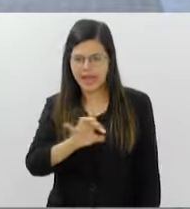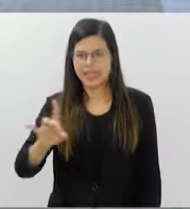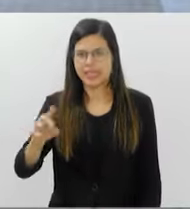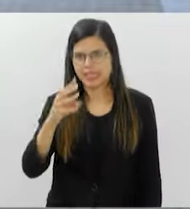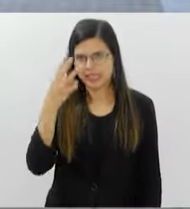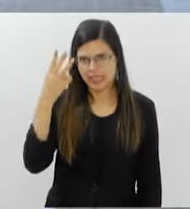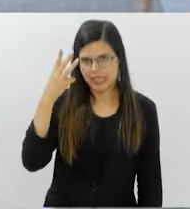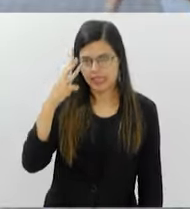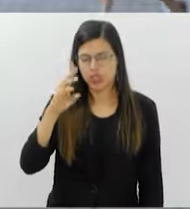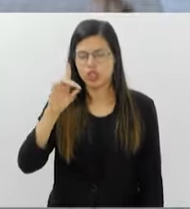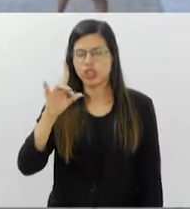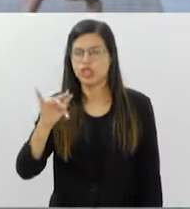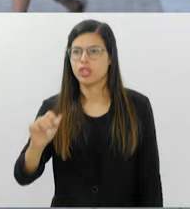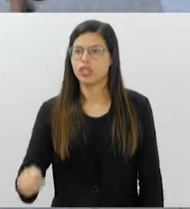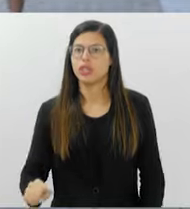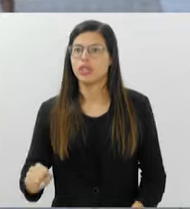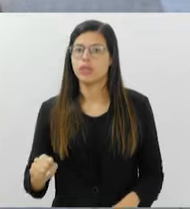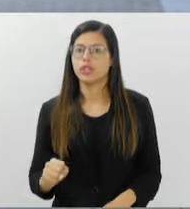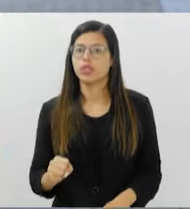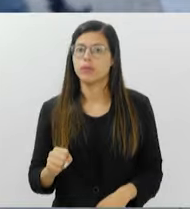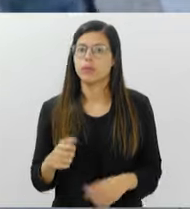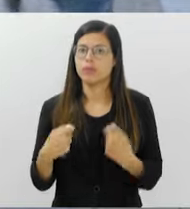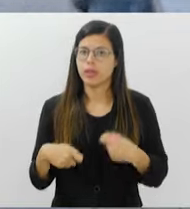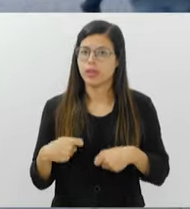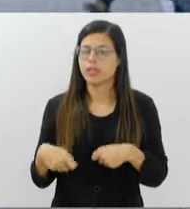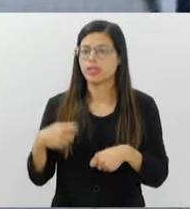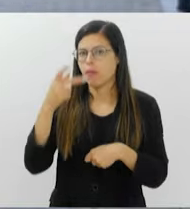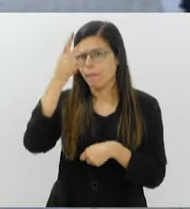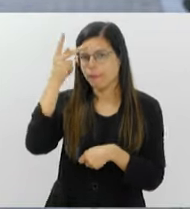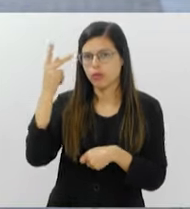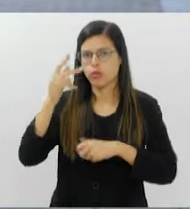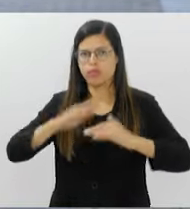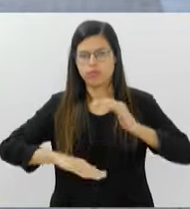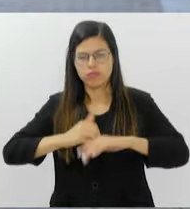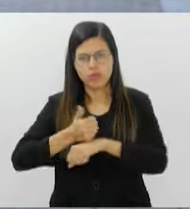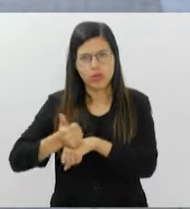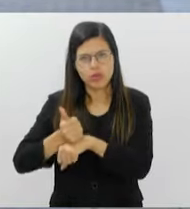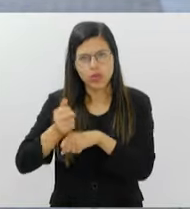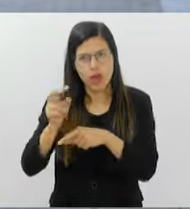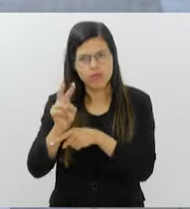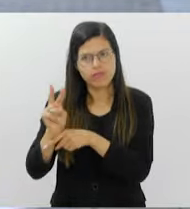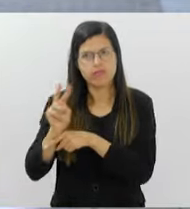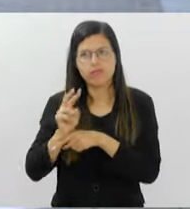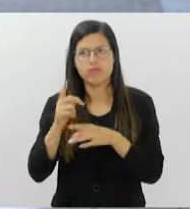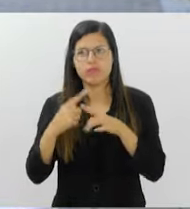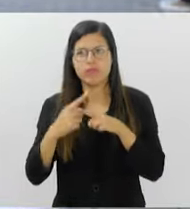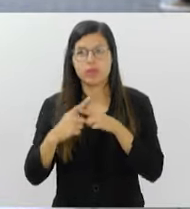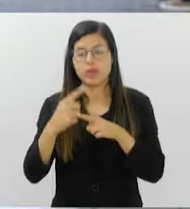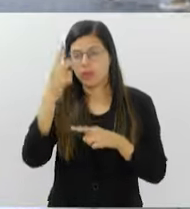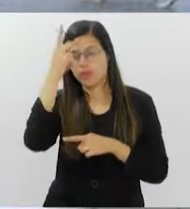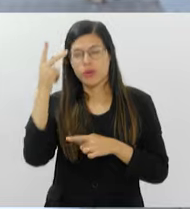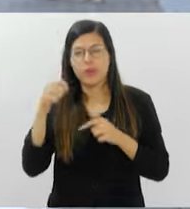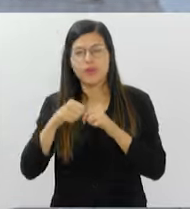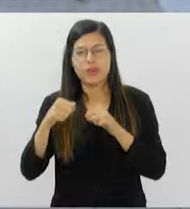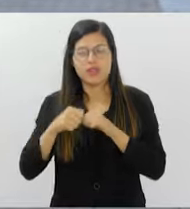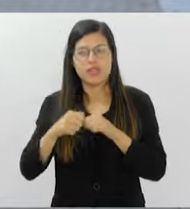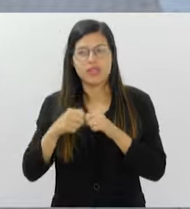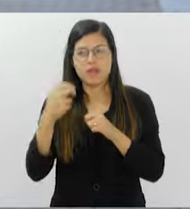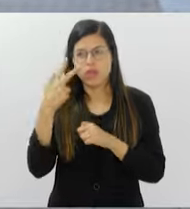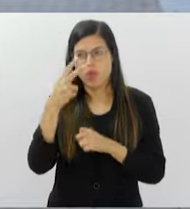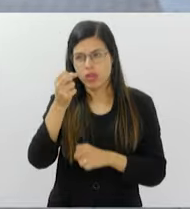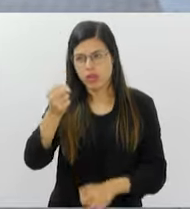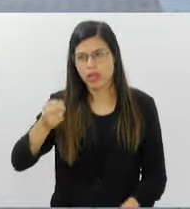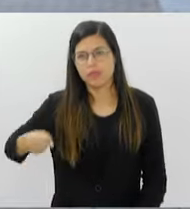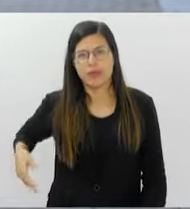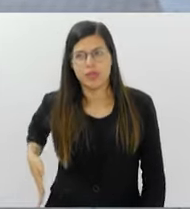seja supervisionada no início, no primeiro momento. Porque, por exemplo, tem muita gente que vai fazer um trabalho de abdominal, do fortalecimento da lombar, e acaba